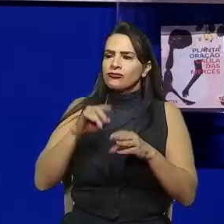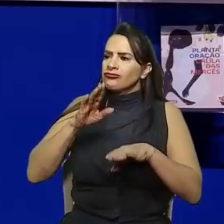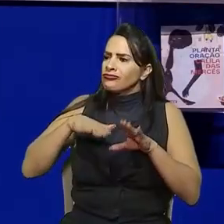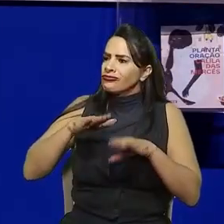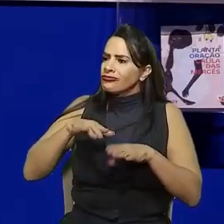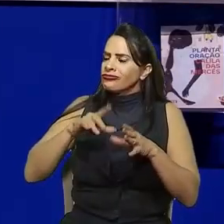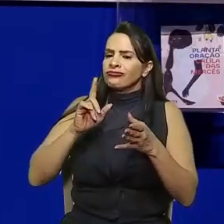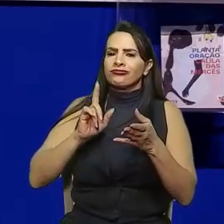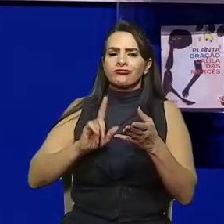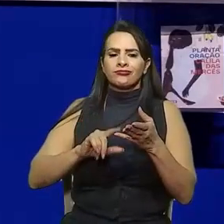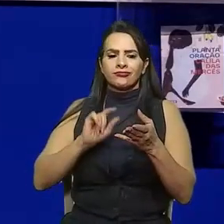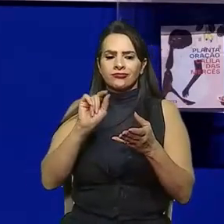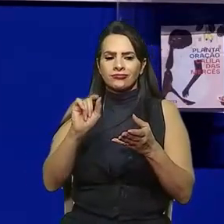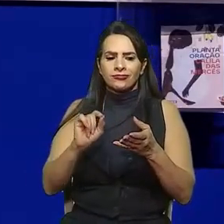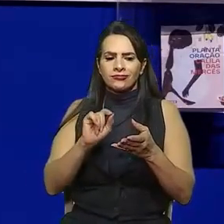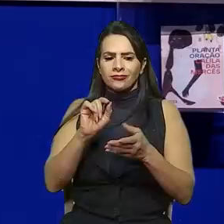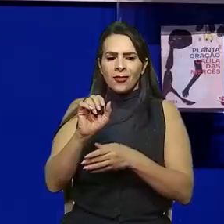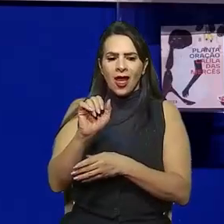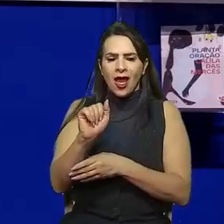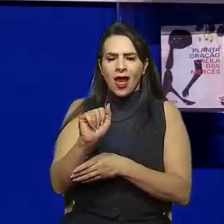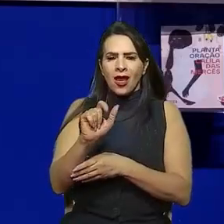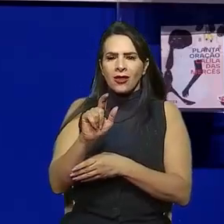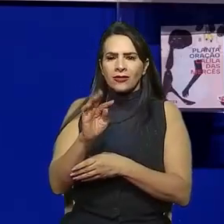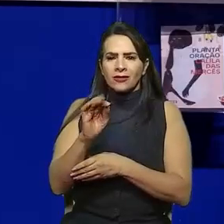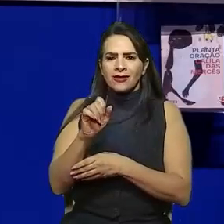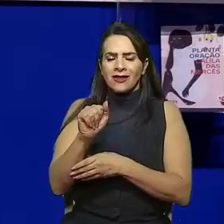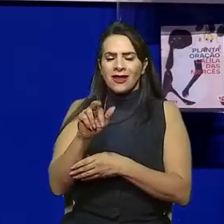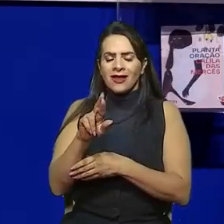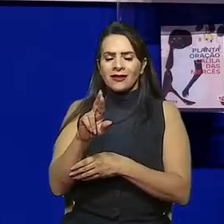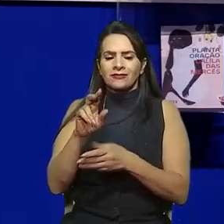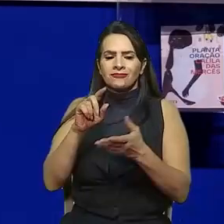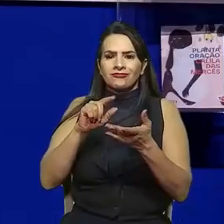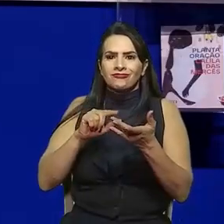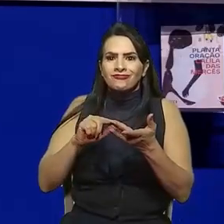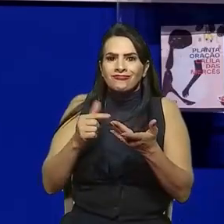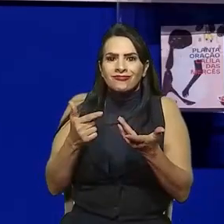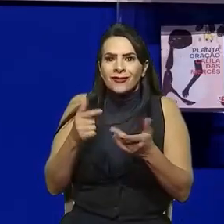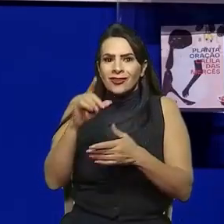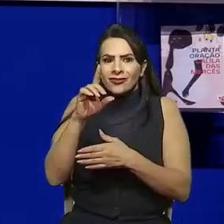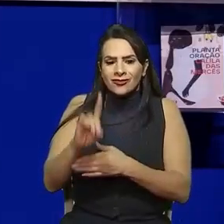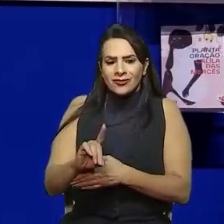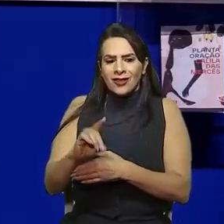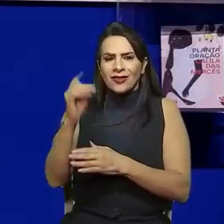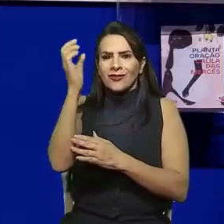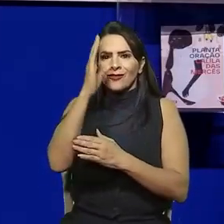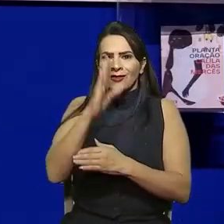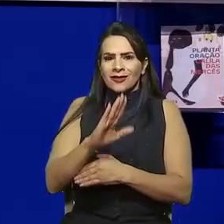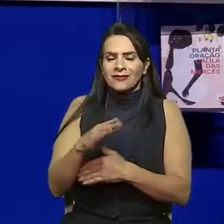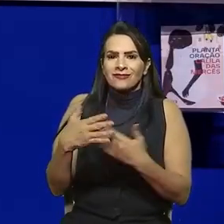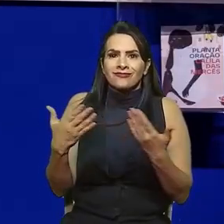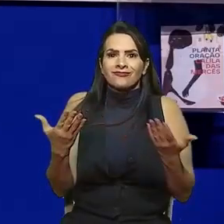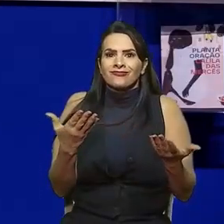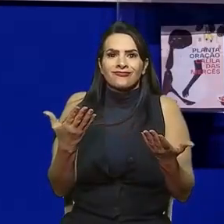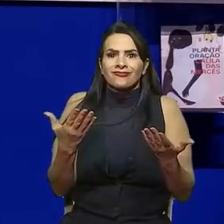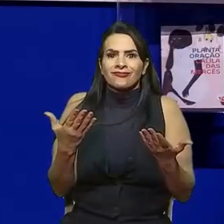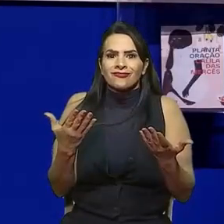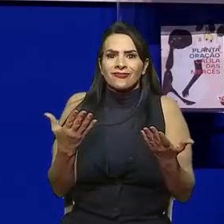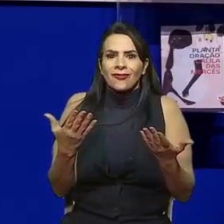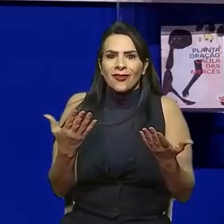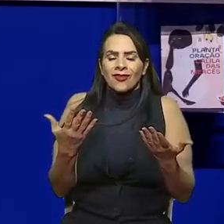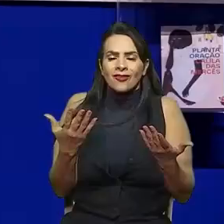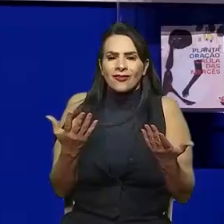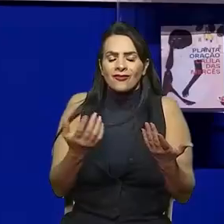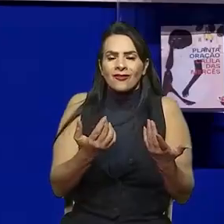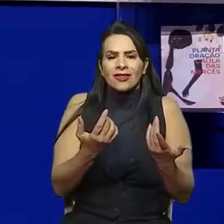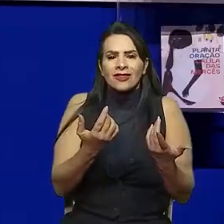não aldear ou quilombar. Não vai ter direito brasileiro, gente, como não vai ter universidade